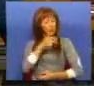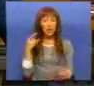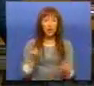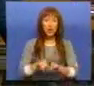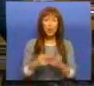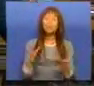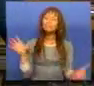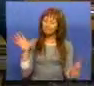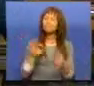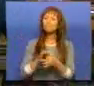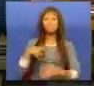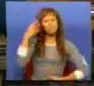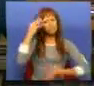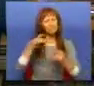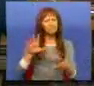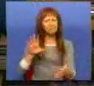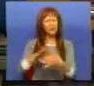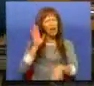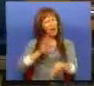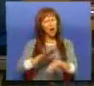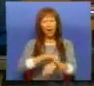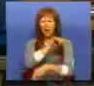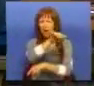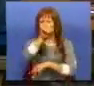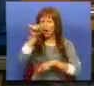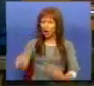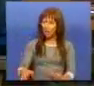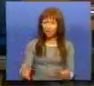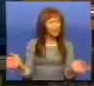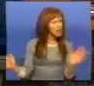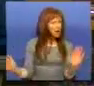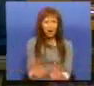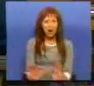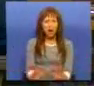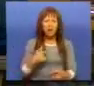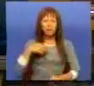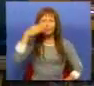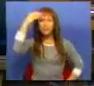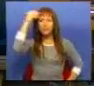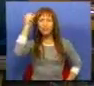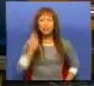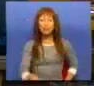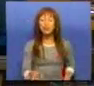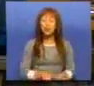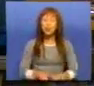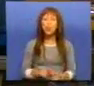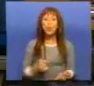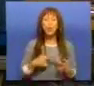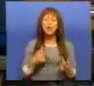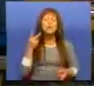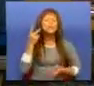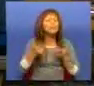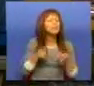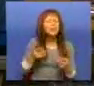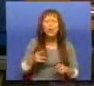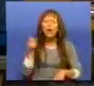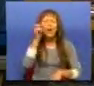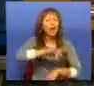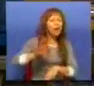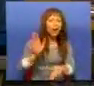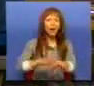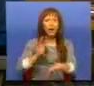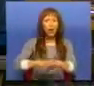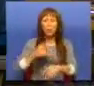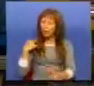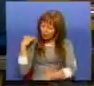a um inerente juízo de culpabilidade. Não podemos esquecer que é o apuramento da culpa que